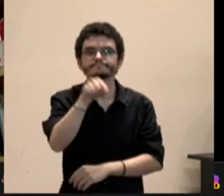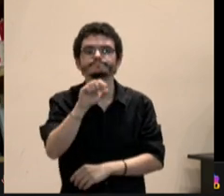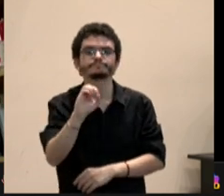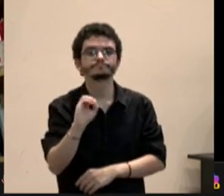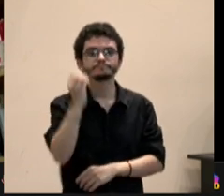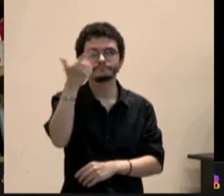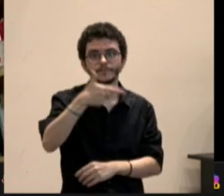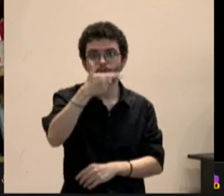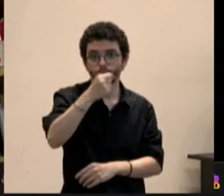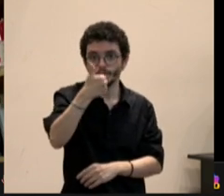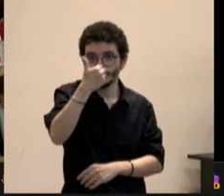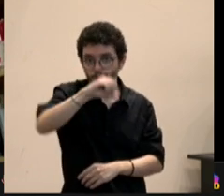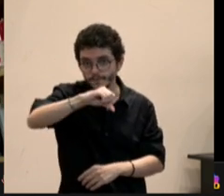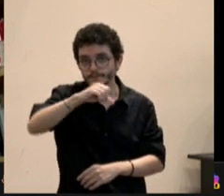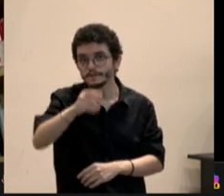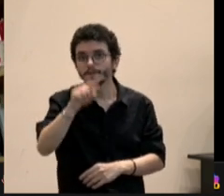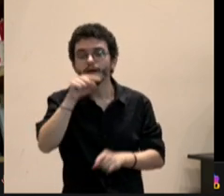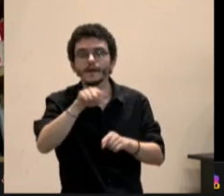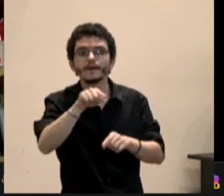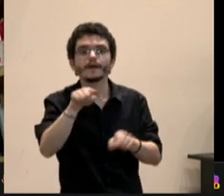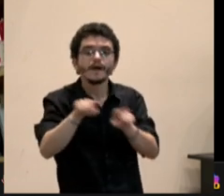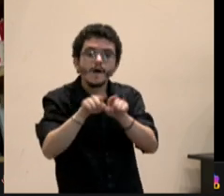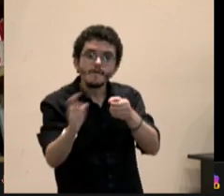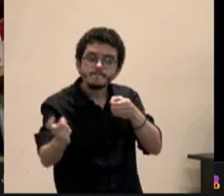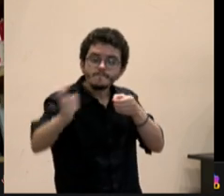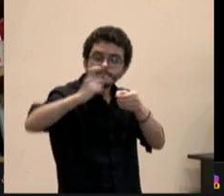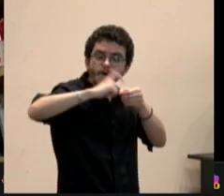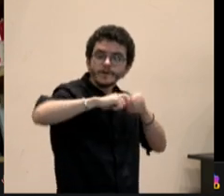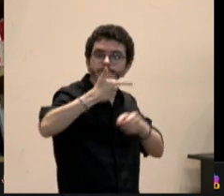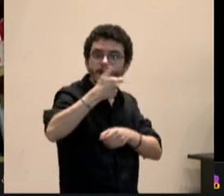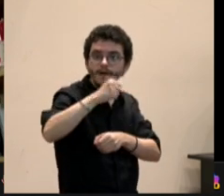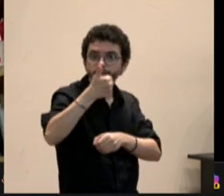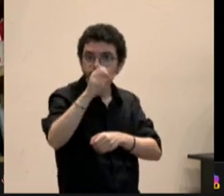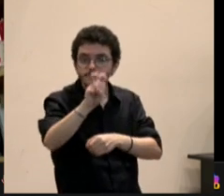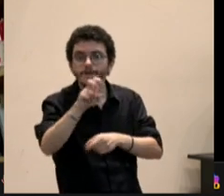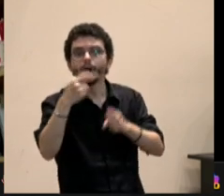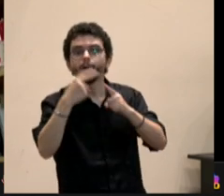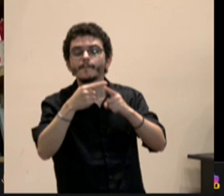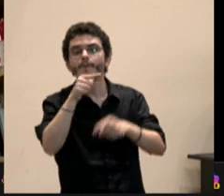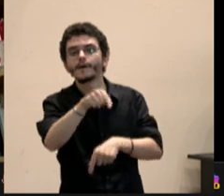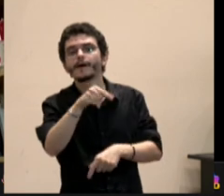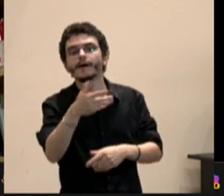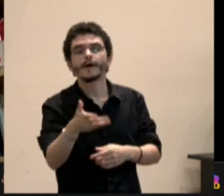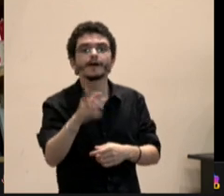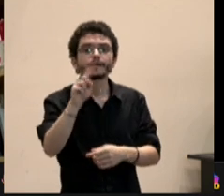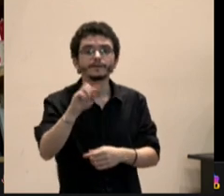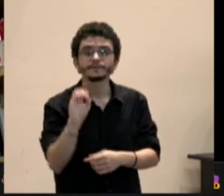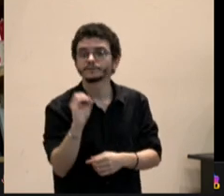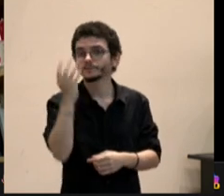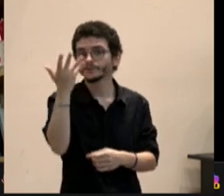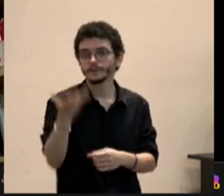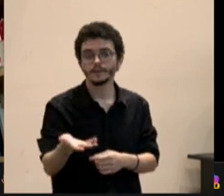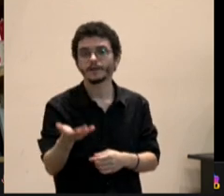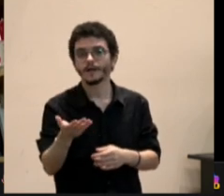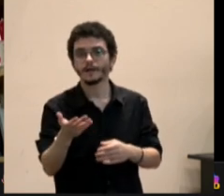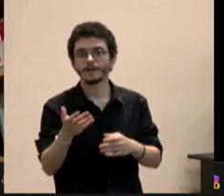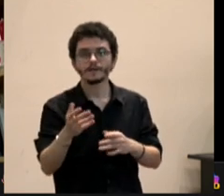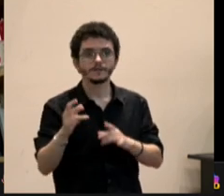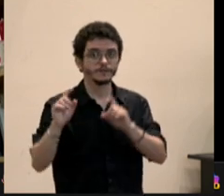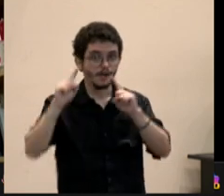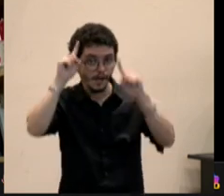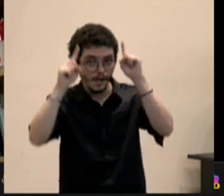de 2019 e a retomada da 2 de 2015. Porque ainda que seja uma resolução elaborada